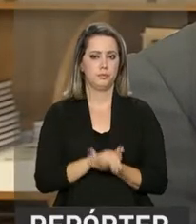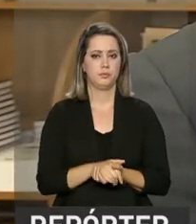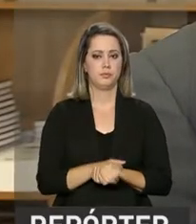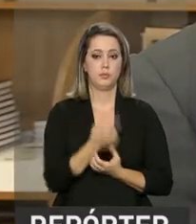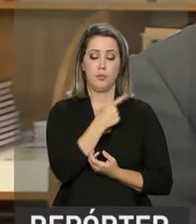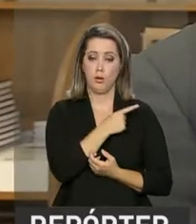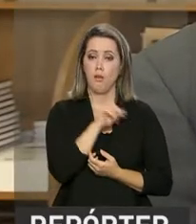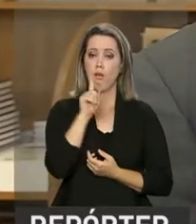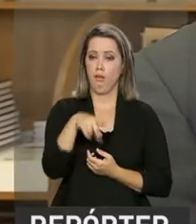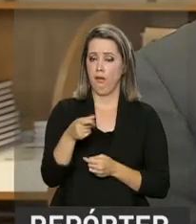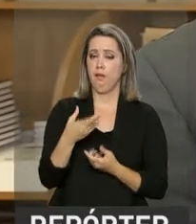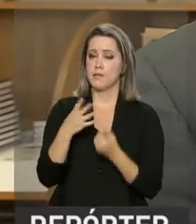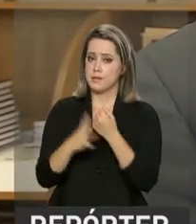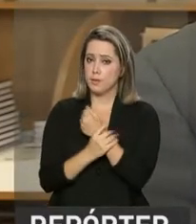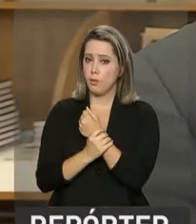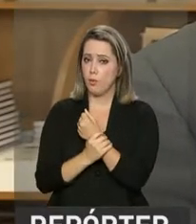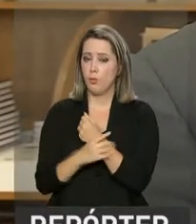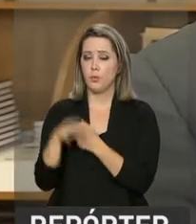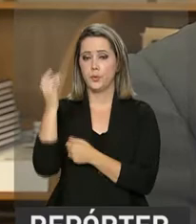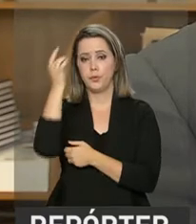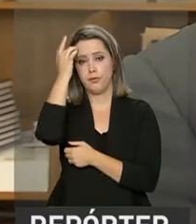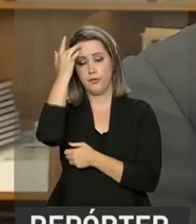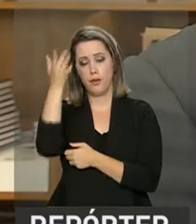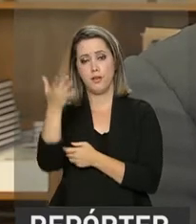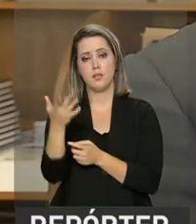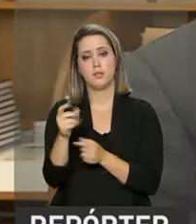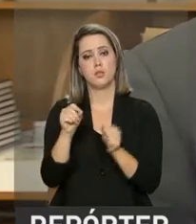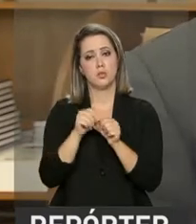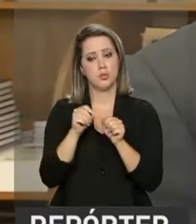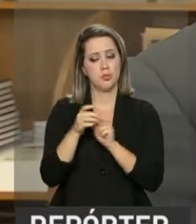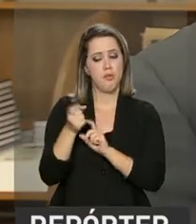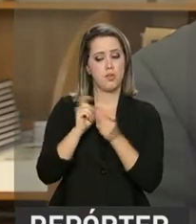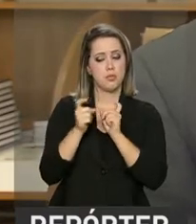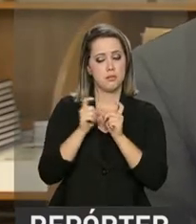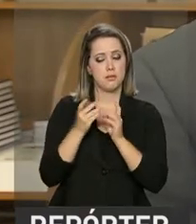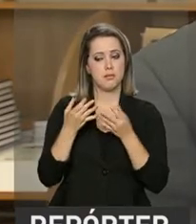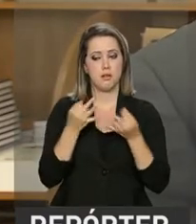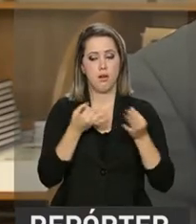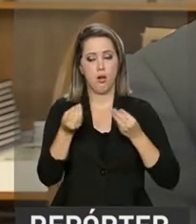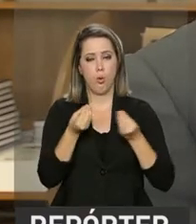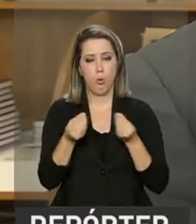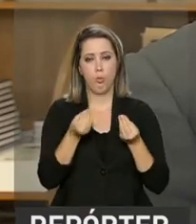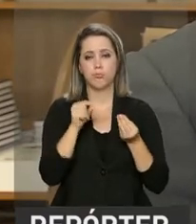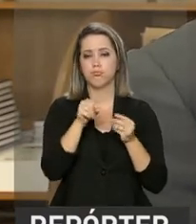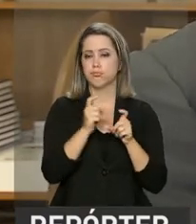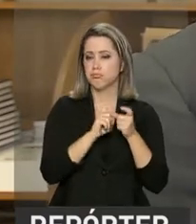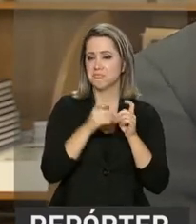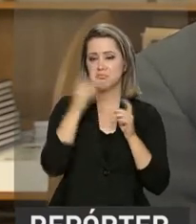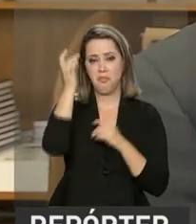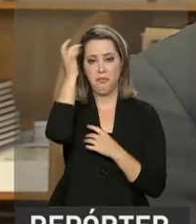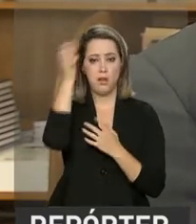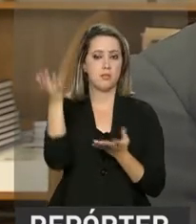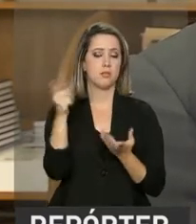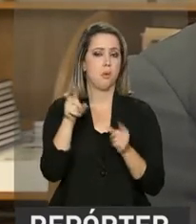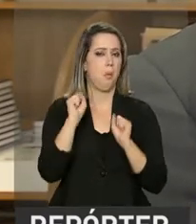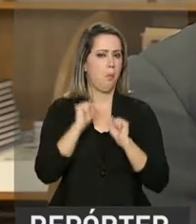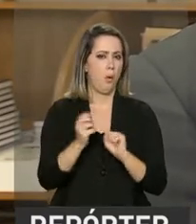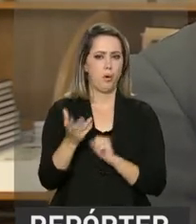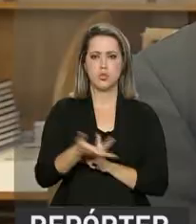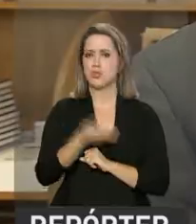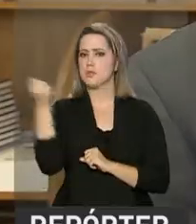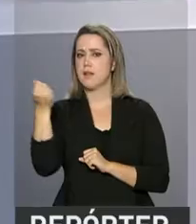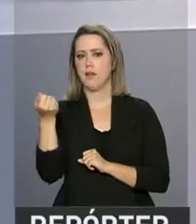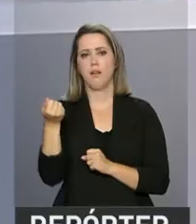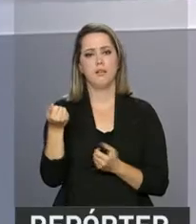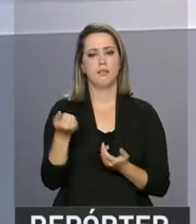alternativa segura fácil de gerir o recurso de fazer a gestão do recurso a qualquer hora se pode